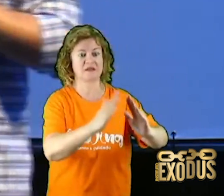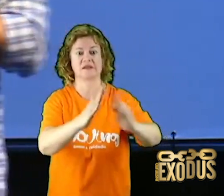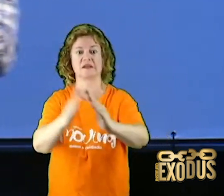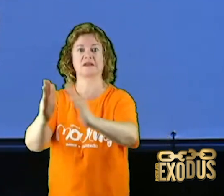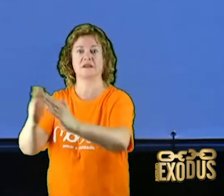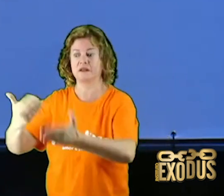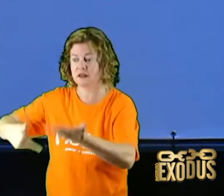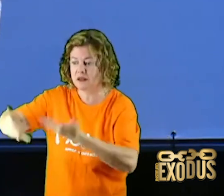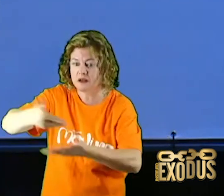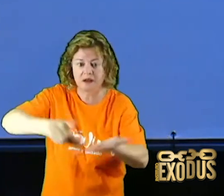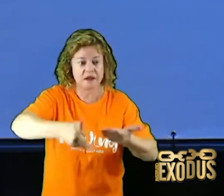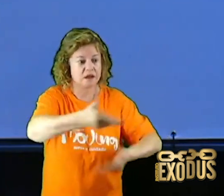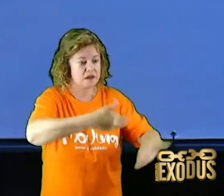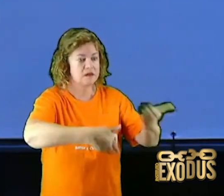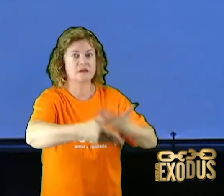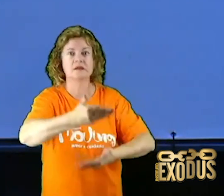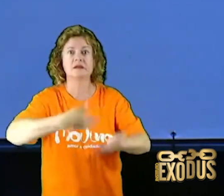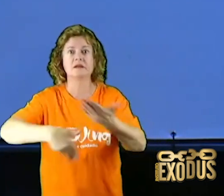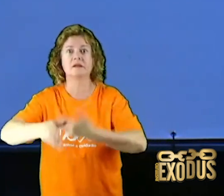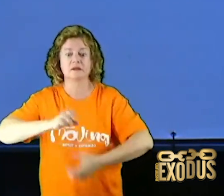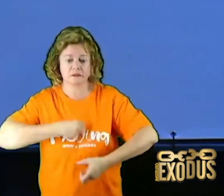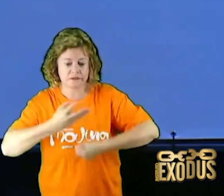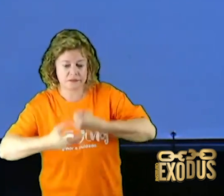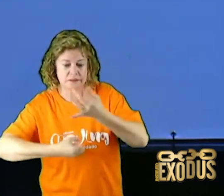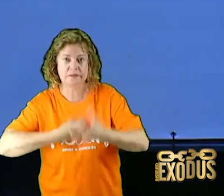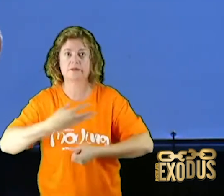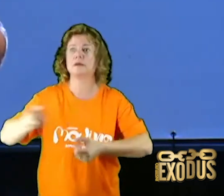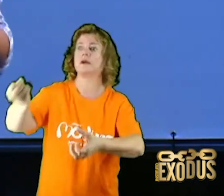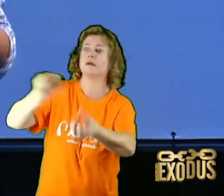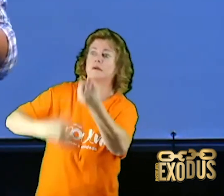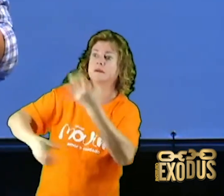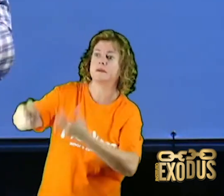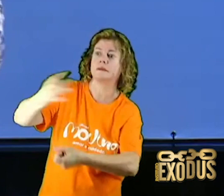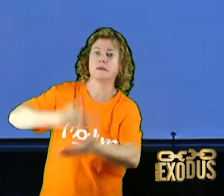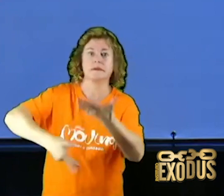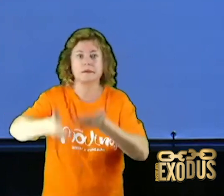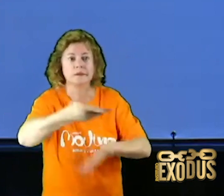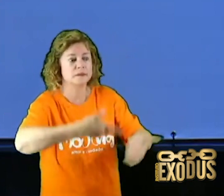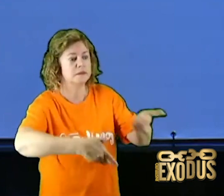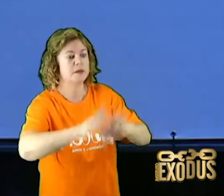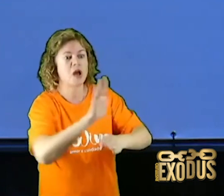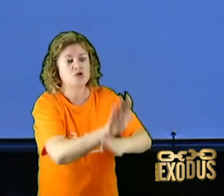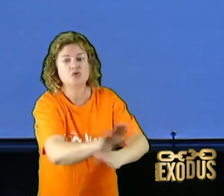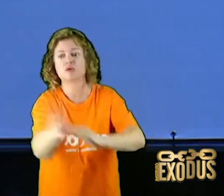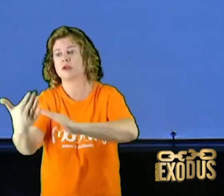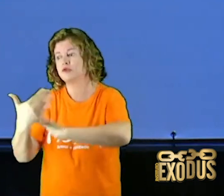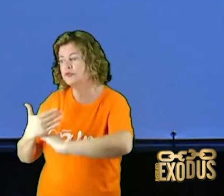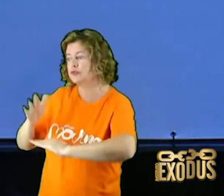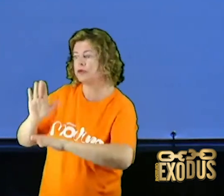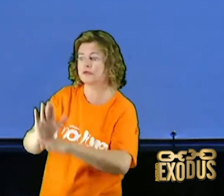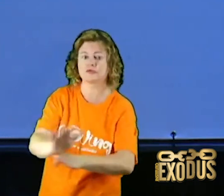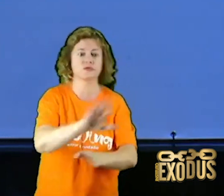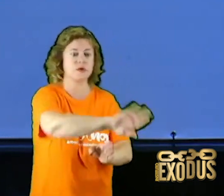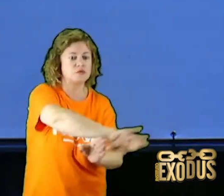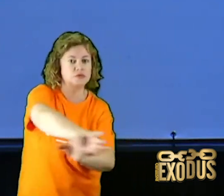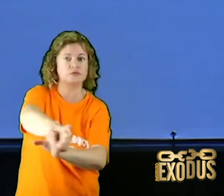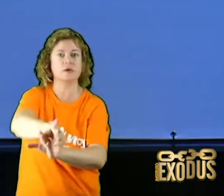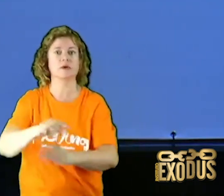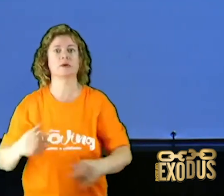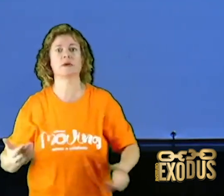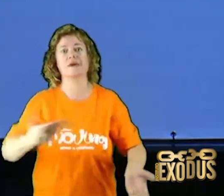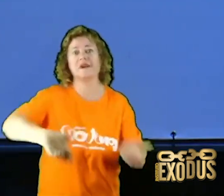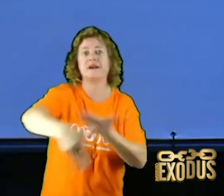as suas crises, os seus problemas, as suas dificuldades, para que vocês orem uns pelos outros e para que vocês